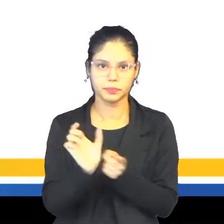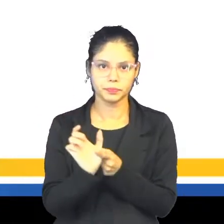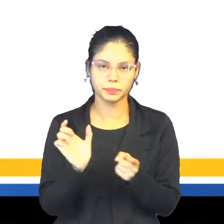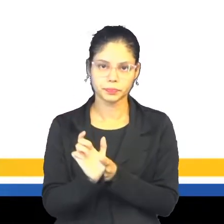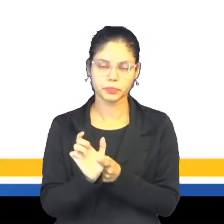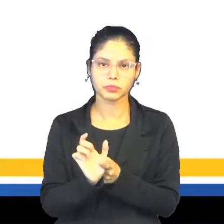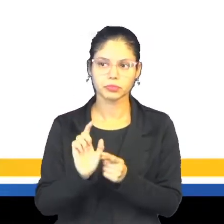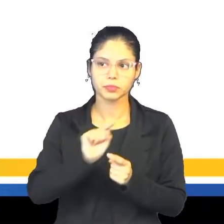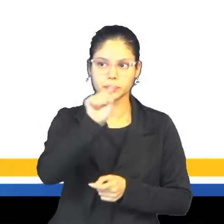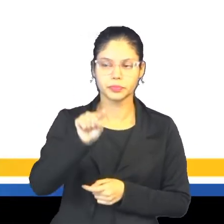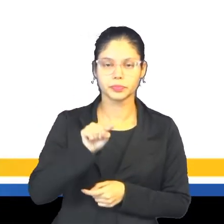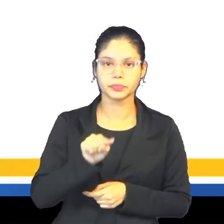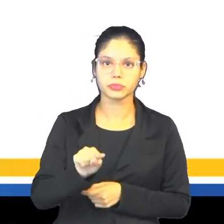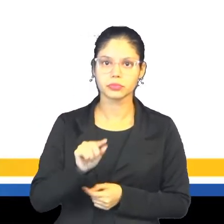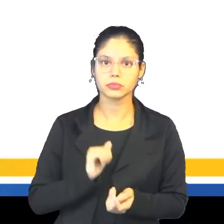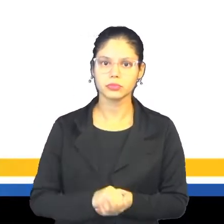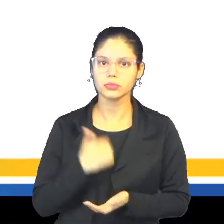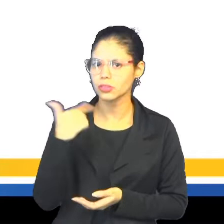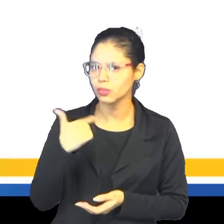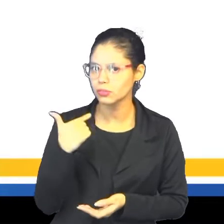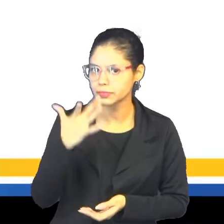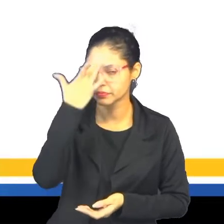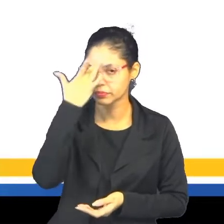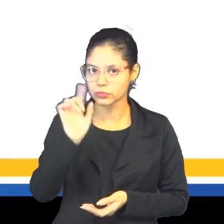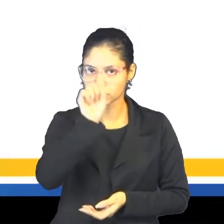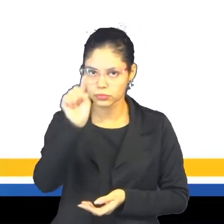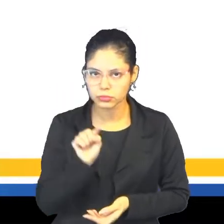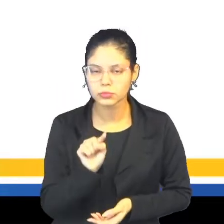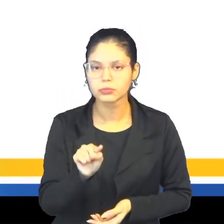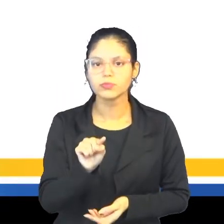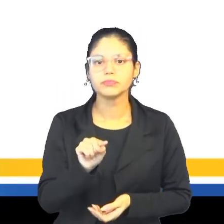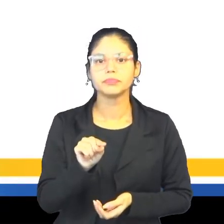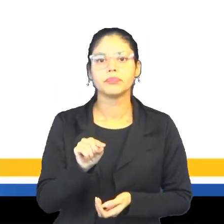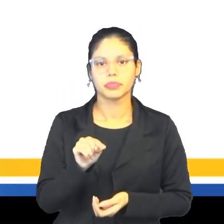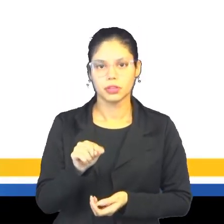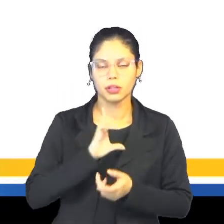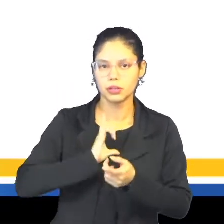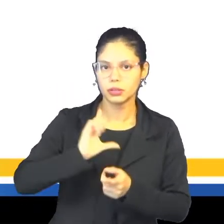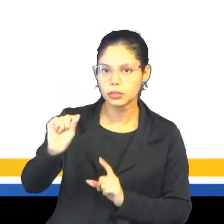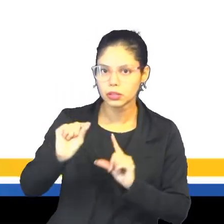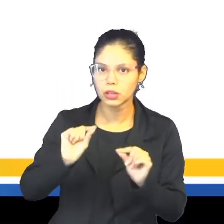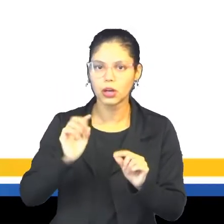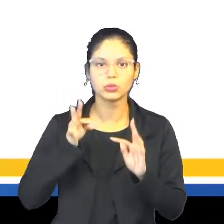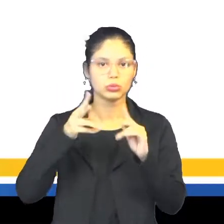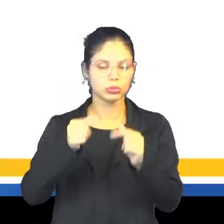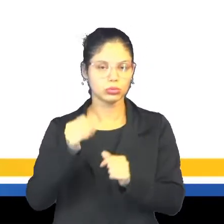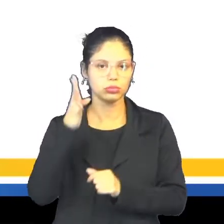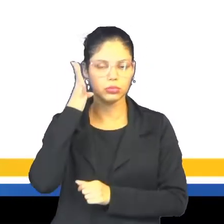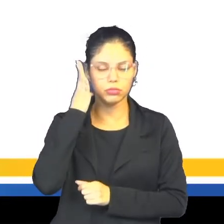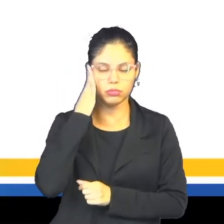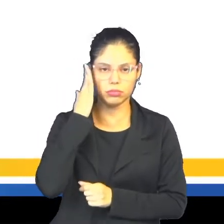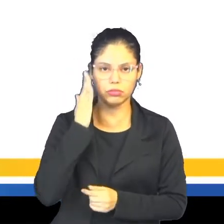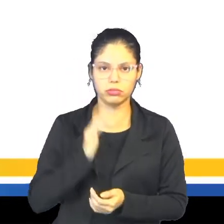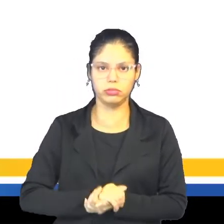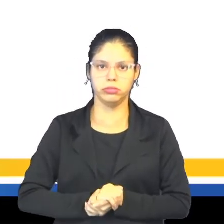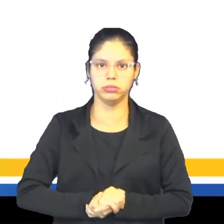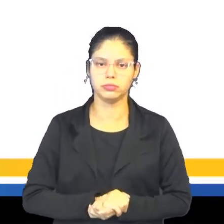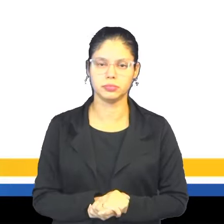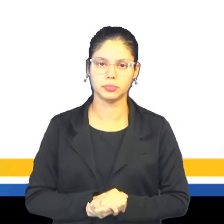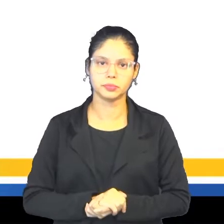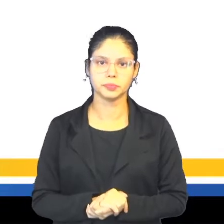tenha ponto de interrogação que não seja interrogativa. Aí, né, foge tudo que a gente tem de conhecimento gramatical,